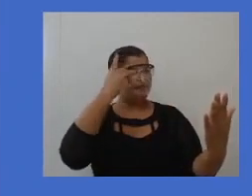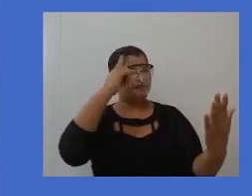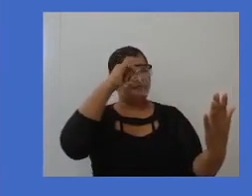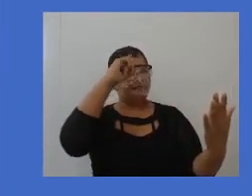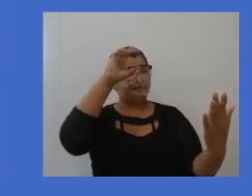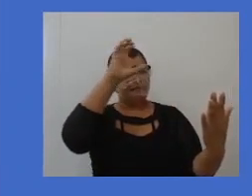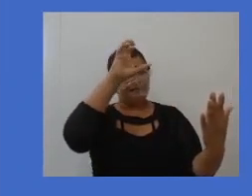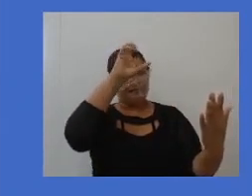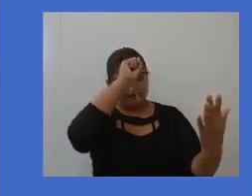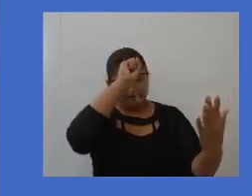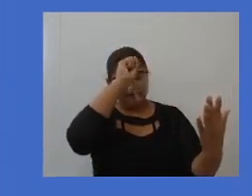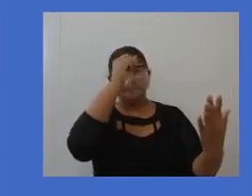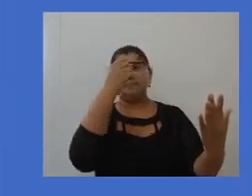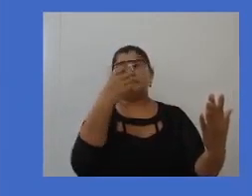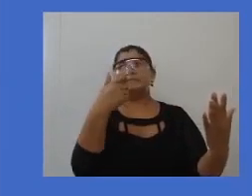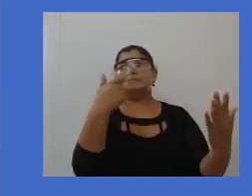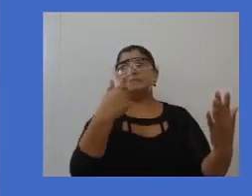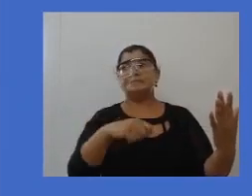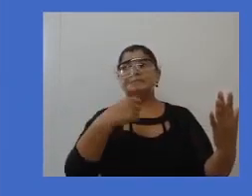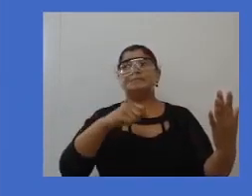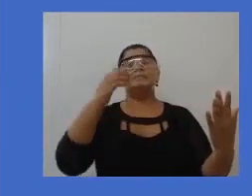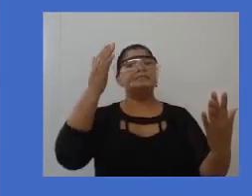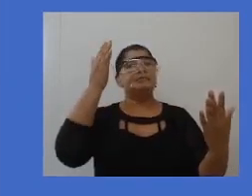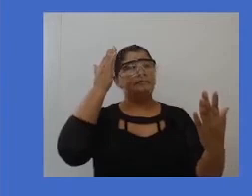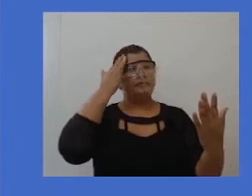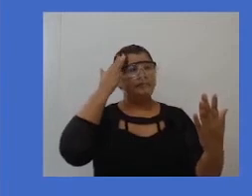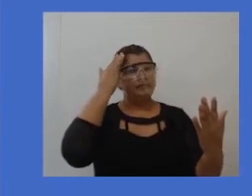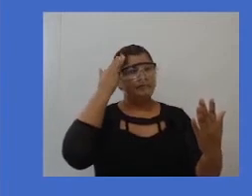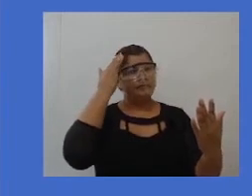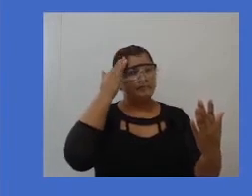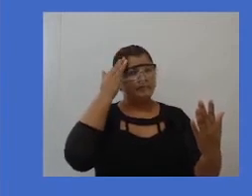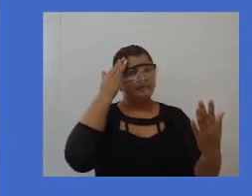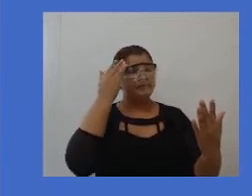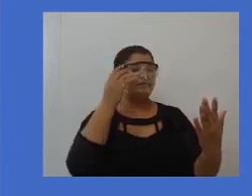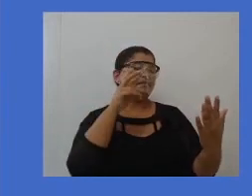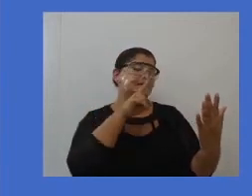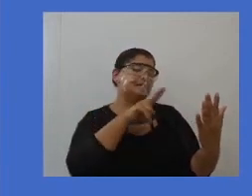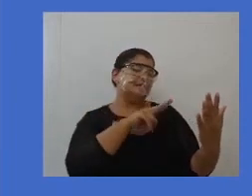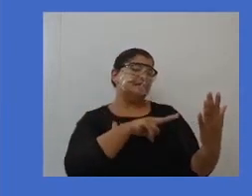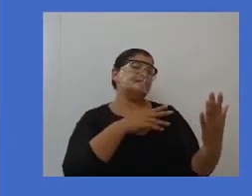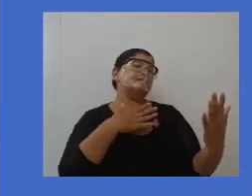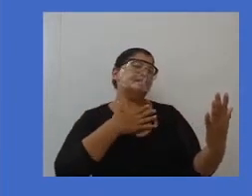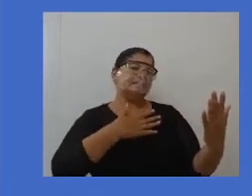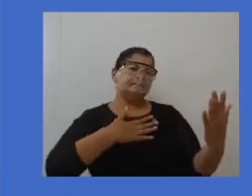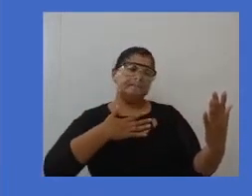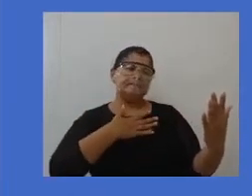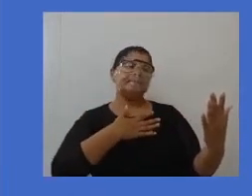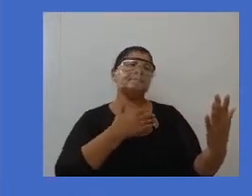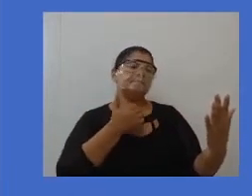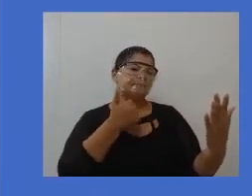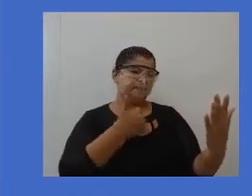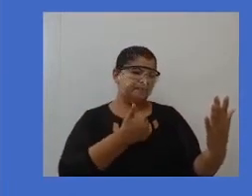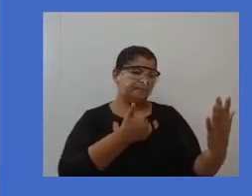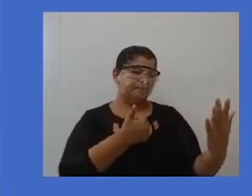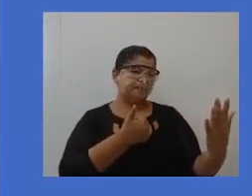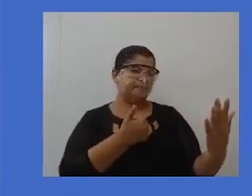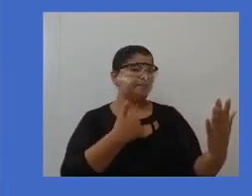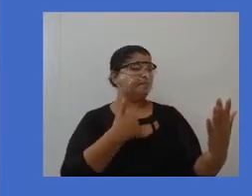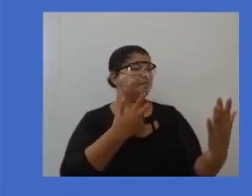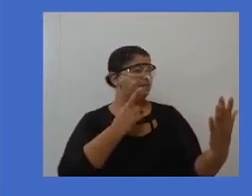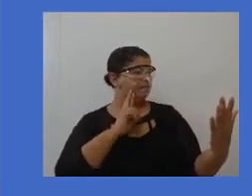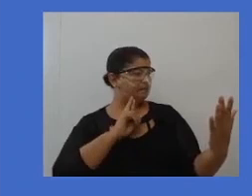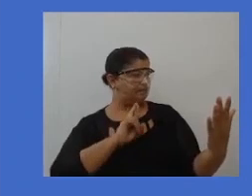compreende, tem que entender. Olha o que está escrito aqui. Se você aprecia, olha o que está lá no final da linha, e reage